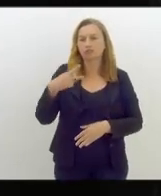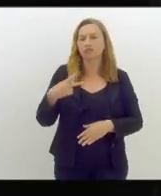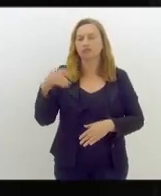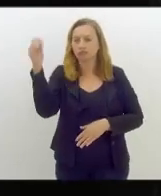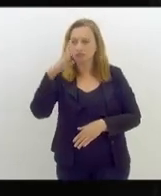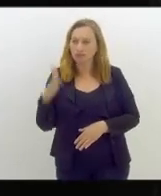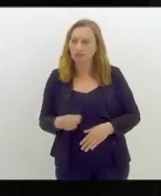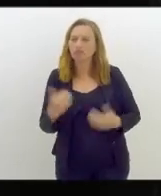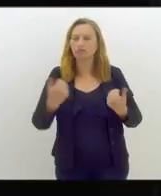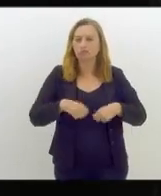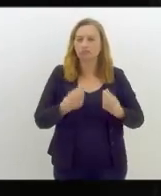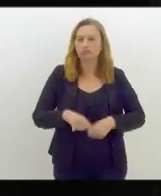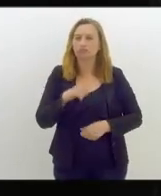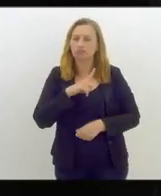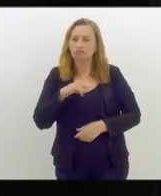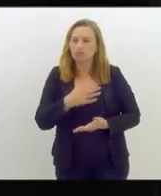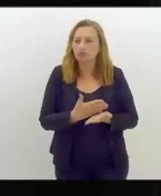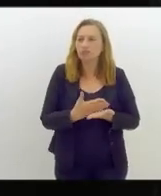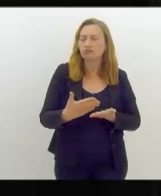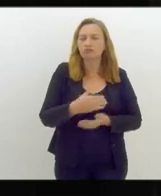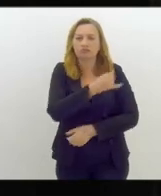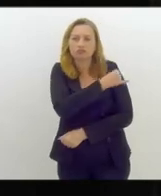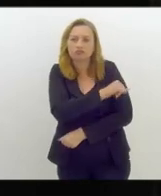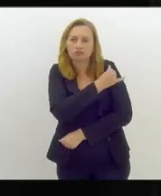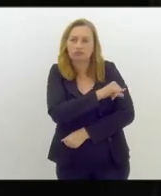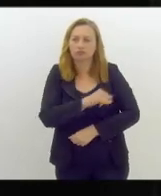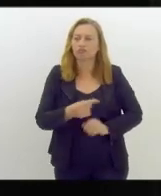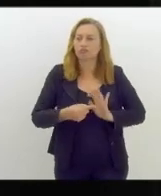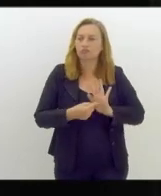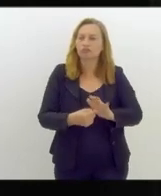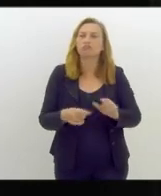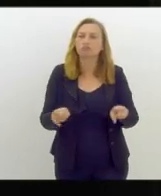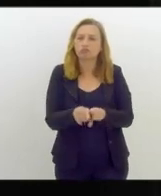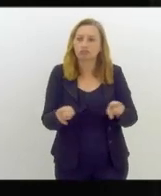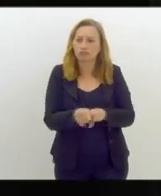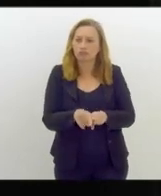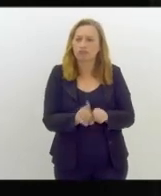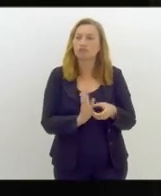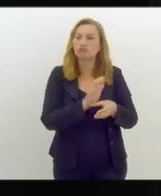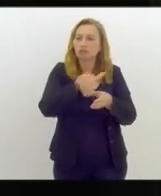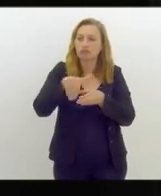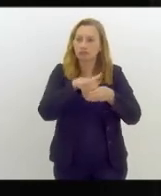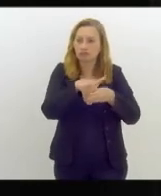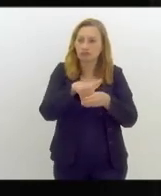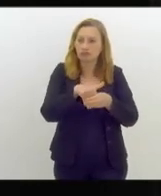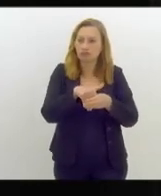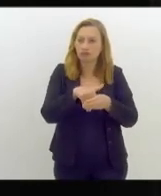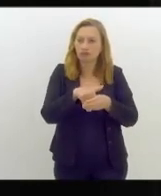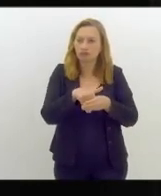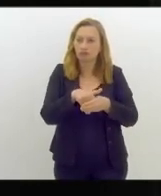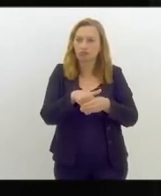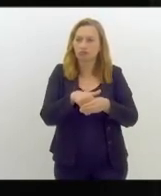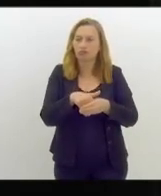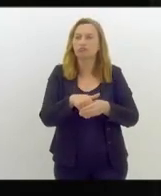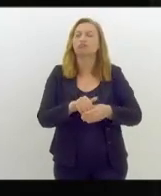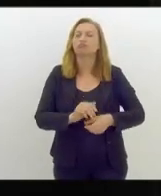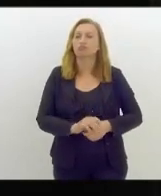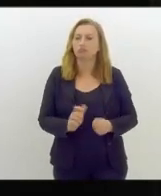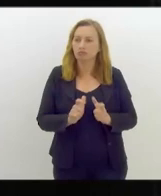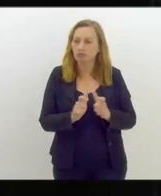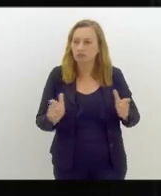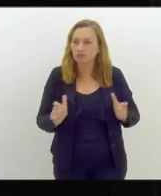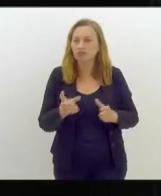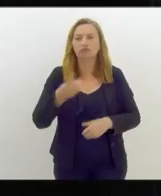precisa ter, e a começar pelo Rio de Janeiro, que demonstrou também, na votação extremamente expressiva